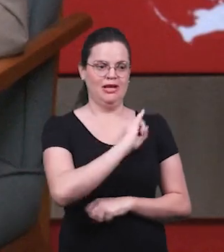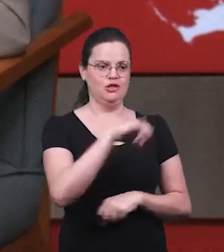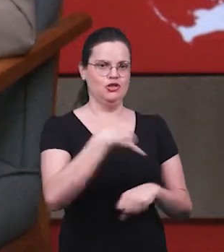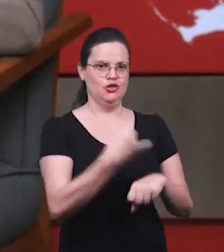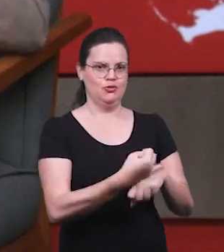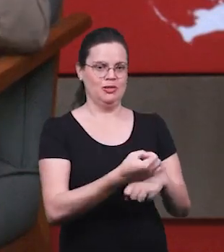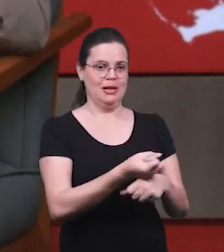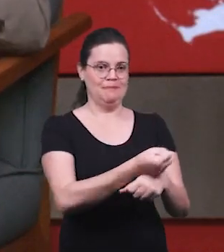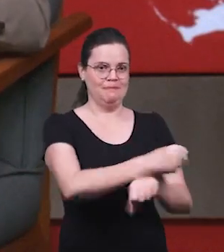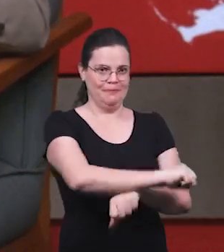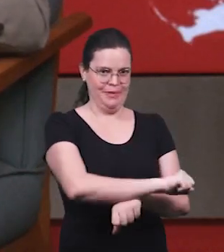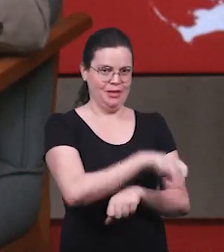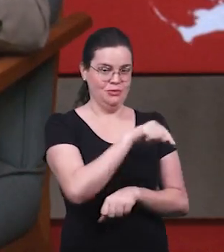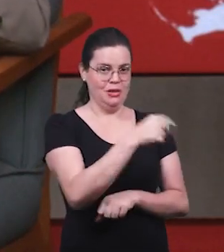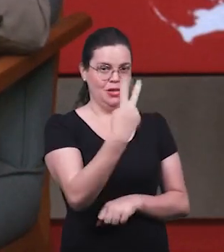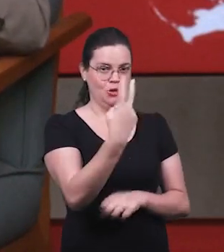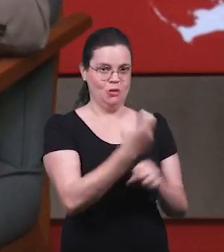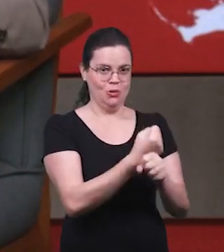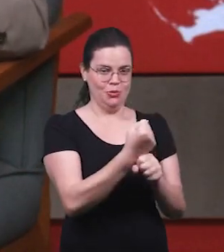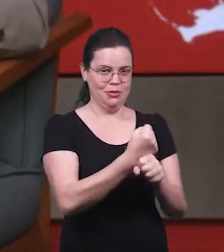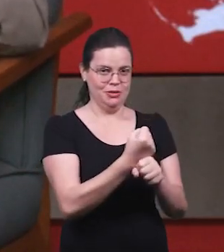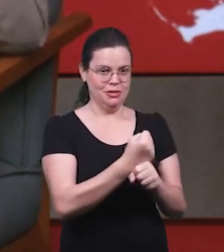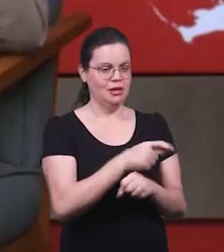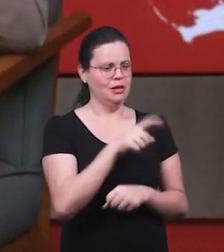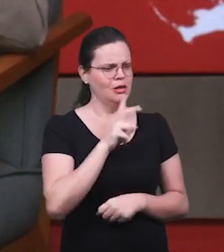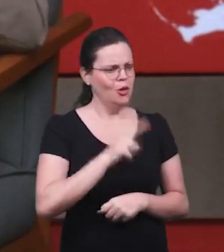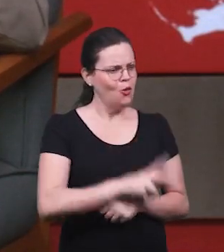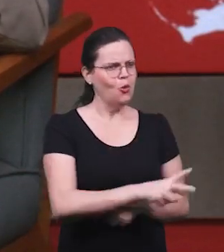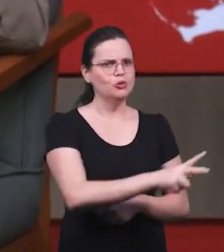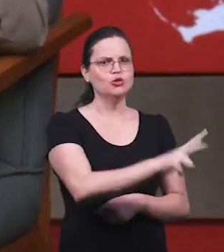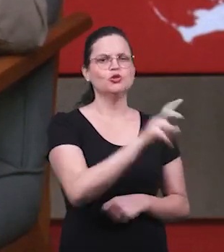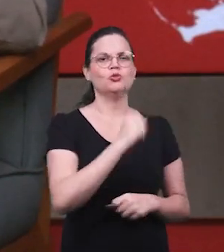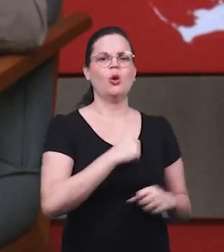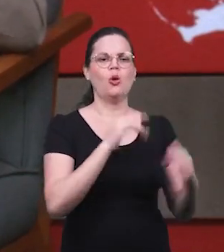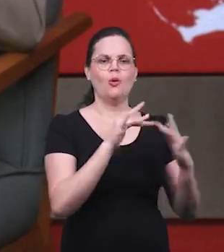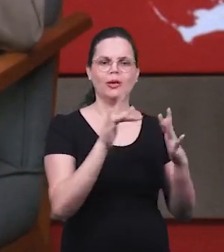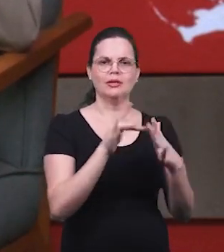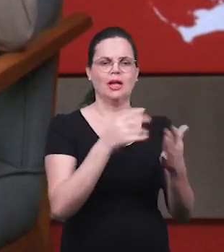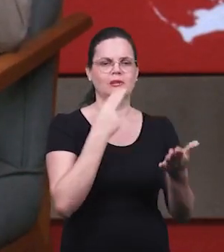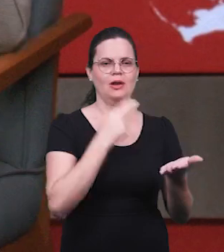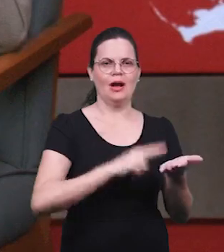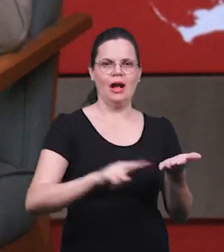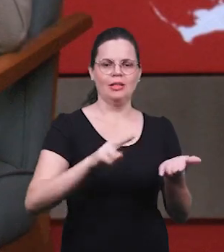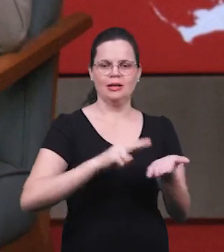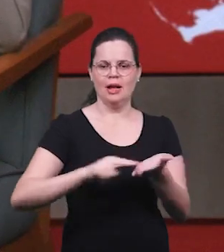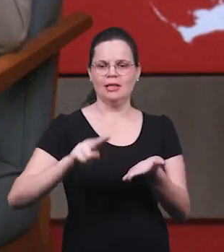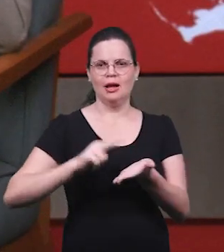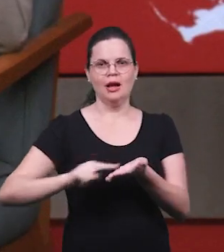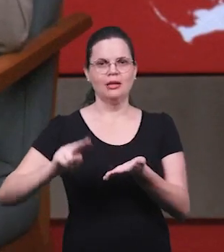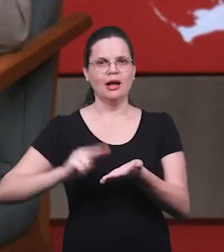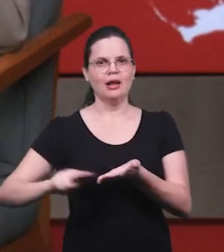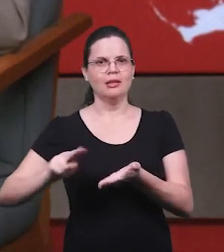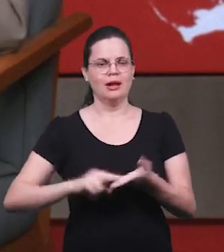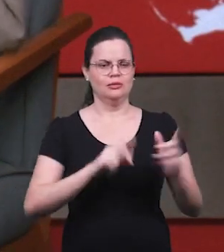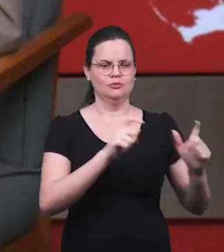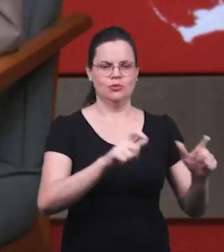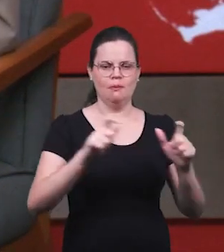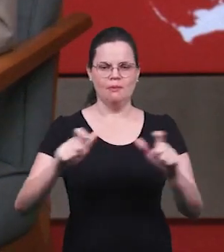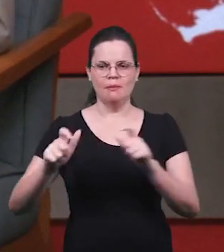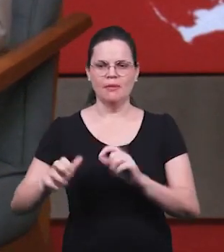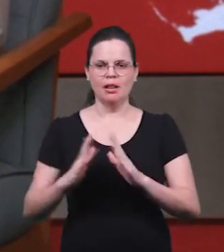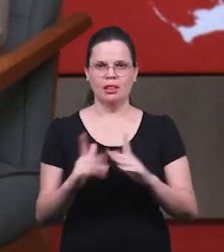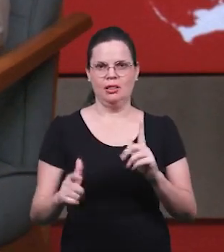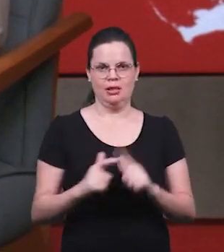preso, ele manteve o contato com todas as igrejas, porque o que acontece com